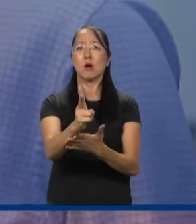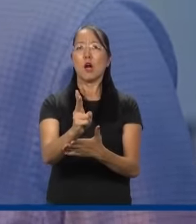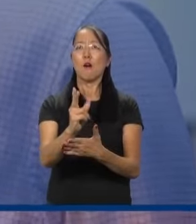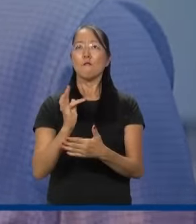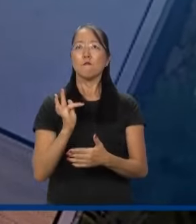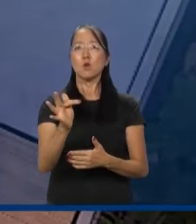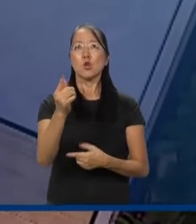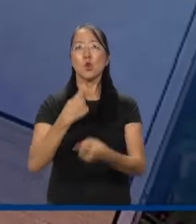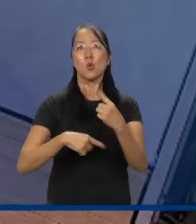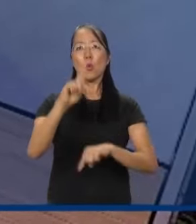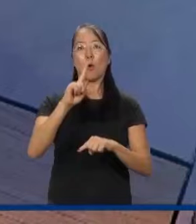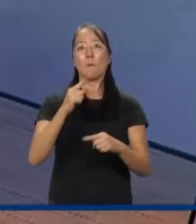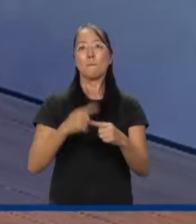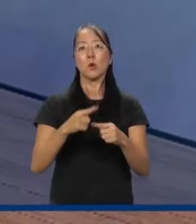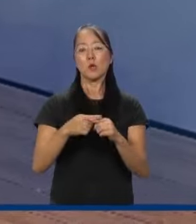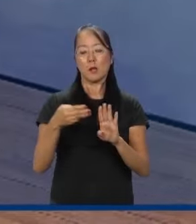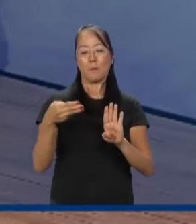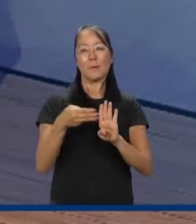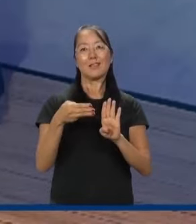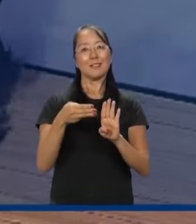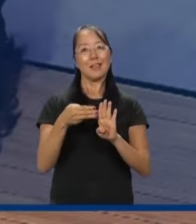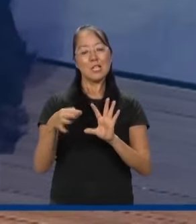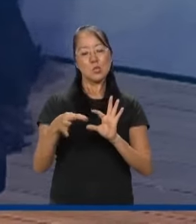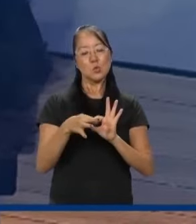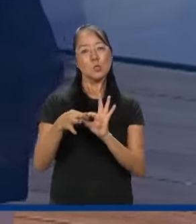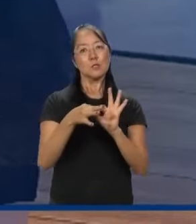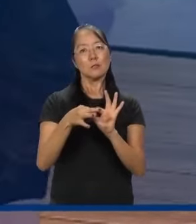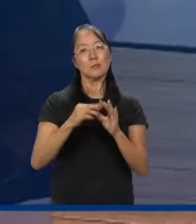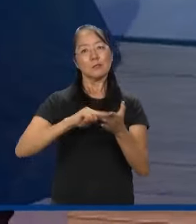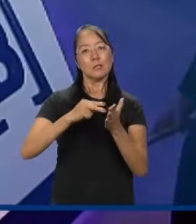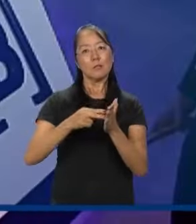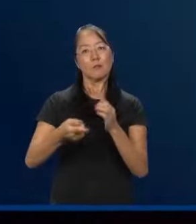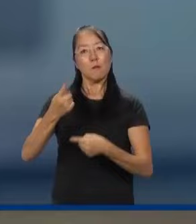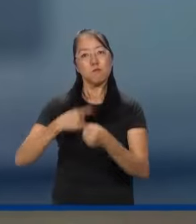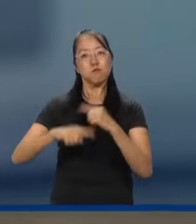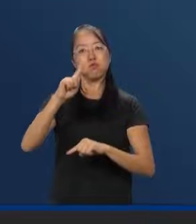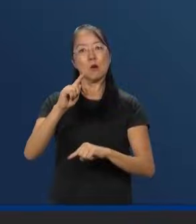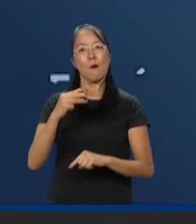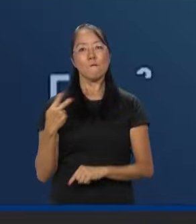para a B3, gerar conexões é potencializar valores.